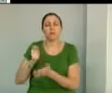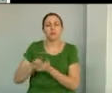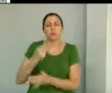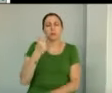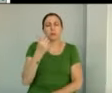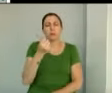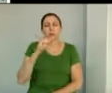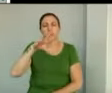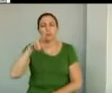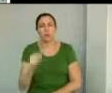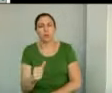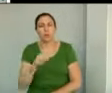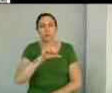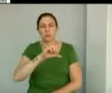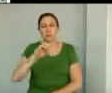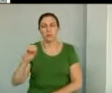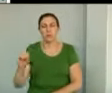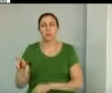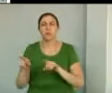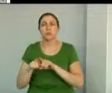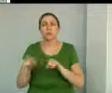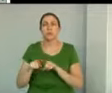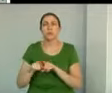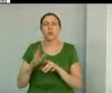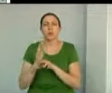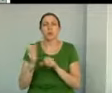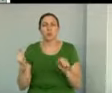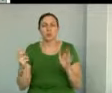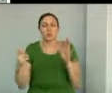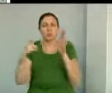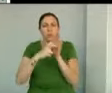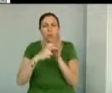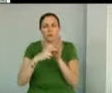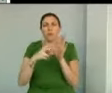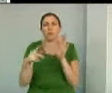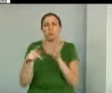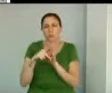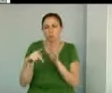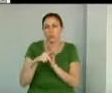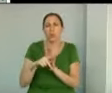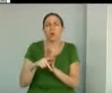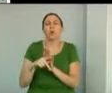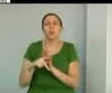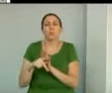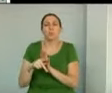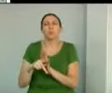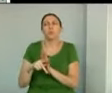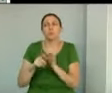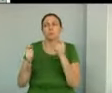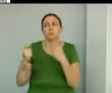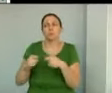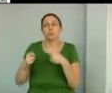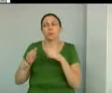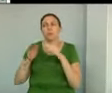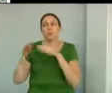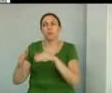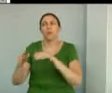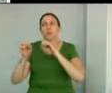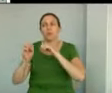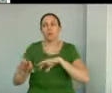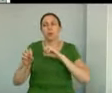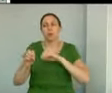16.900, mais rendimento e aplicações financeiras dos recursos da educação, eles também têm que ser gasto em educação, não pode ser dado outra